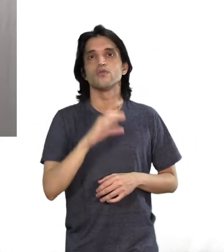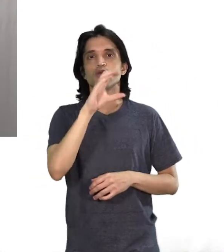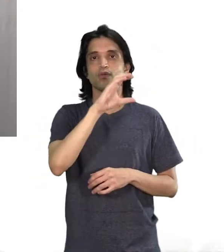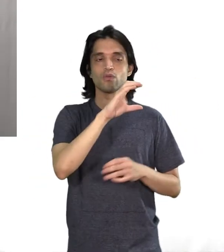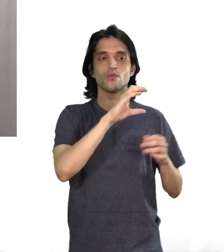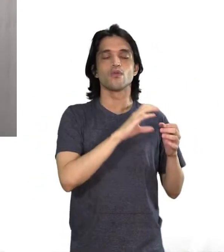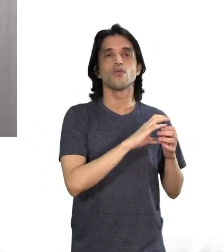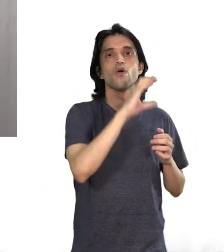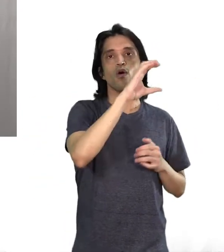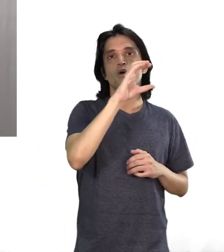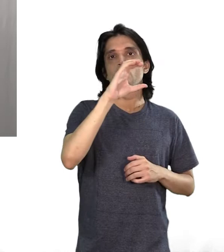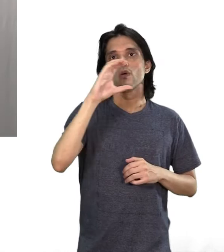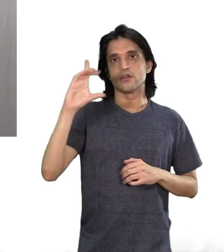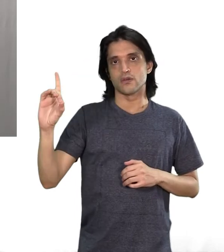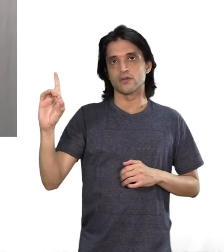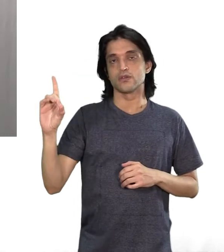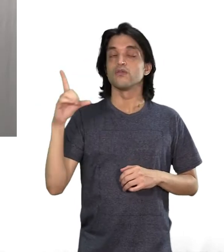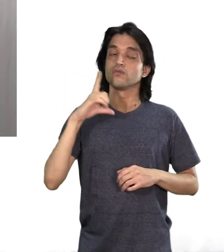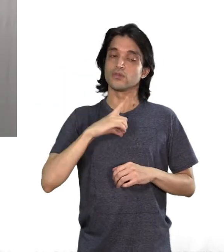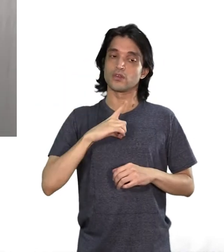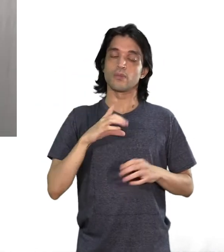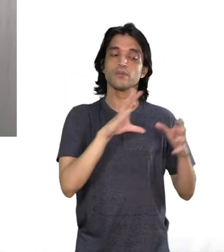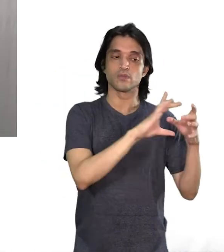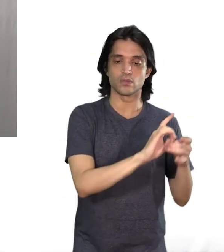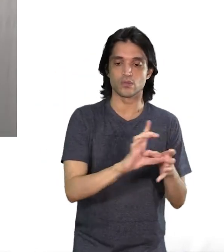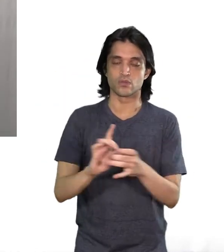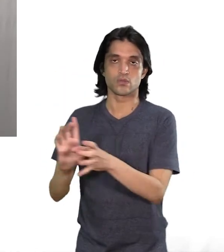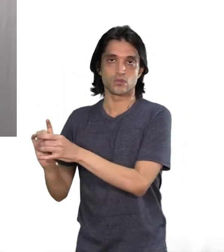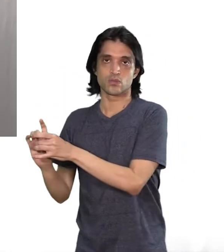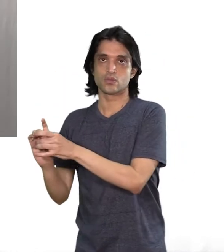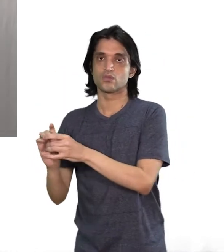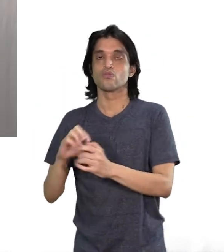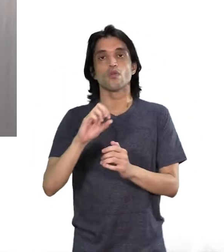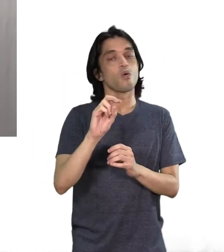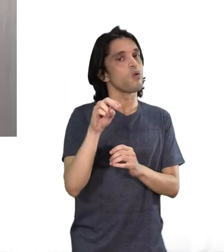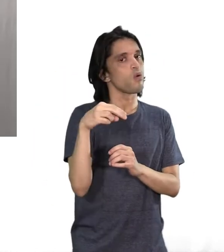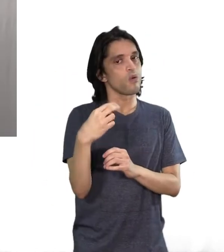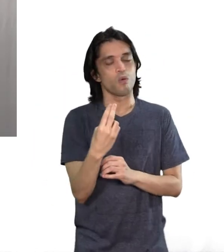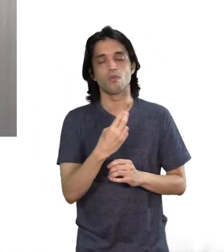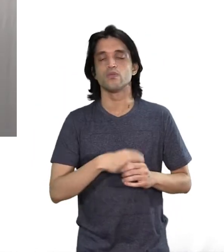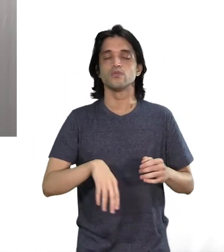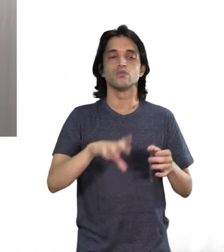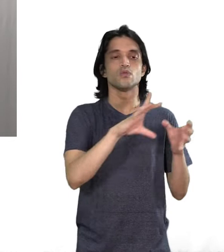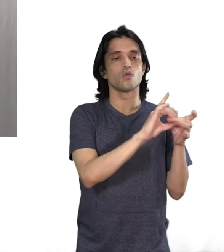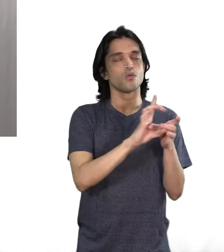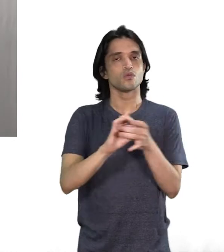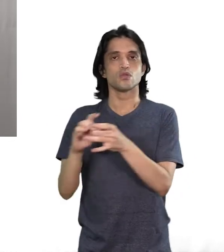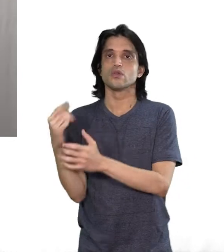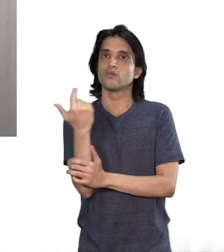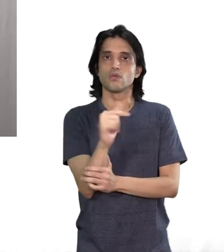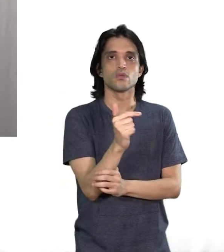coordenadas sindéticas e assindéticas, quer dizer, com ou sem conjunção, vamos estudar